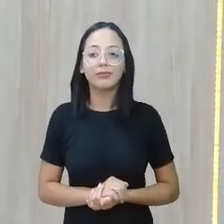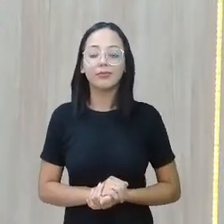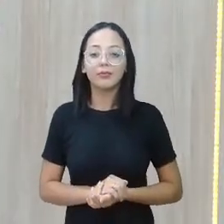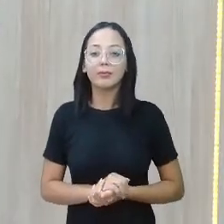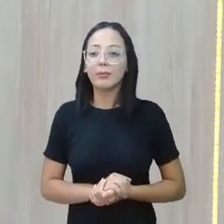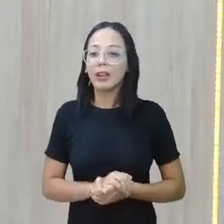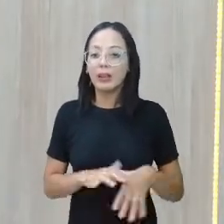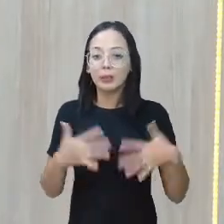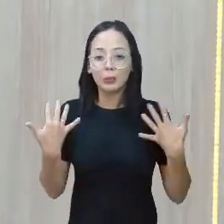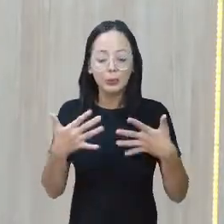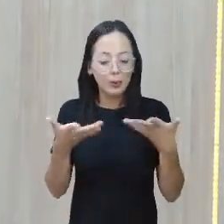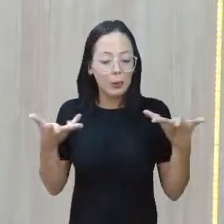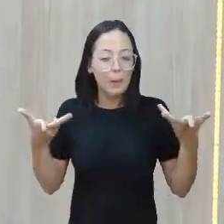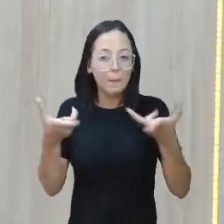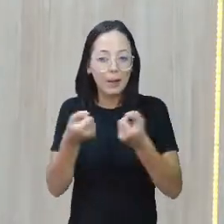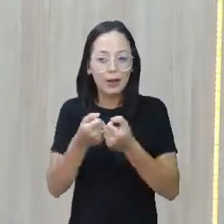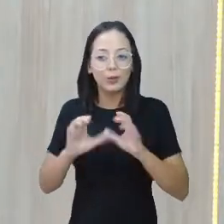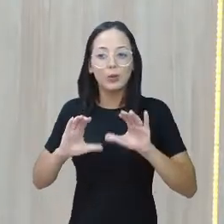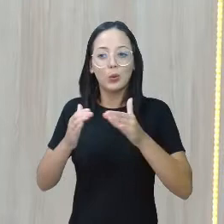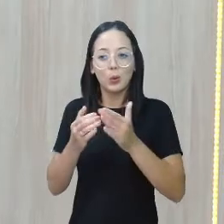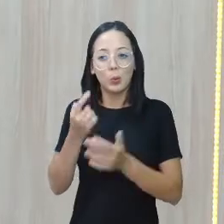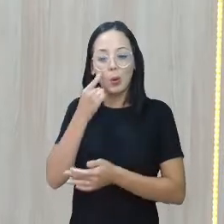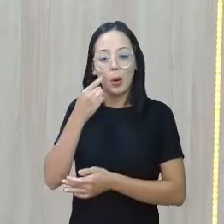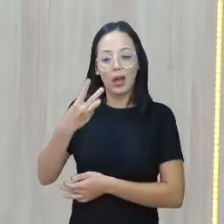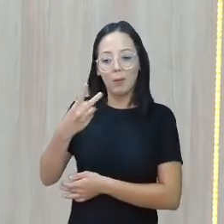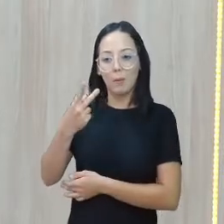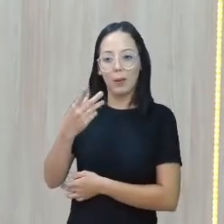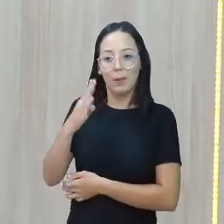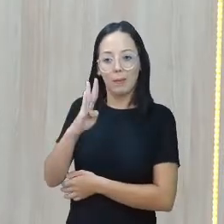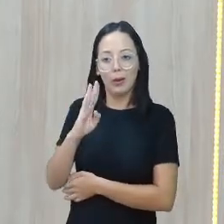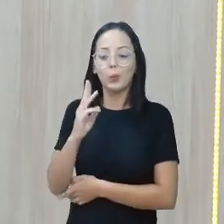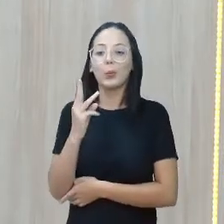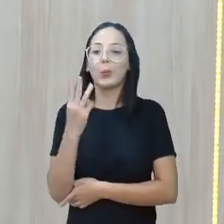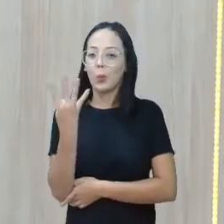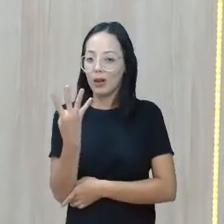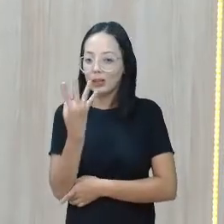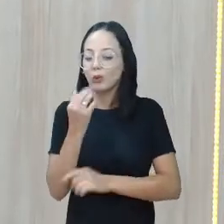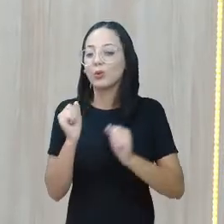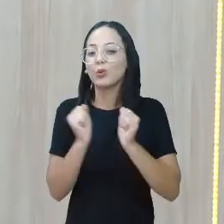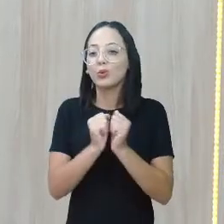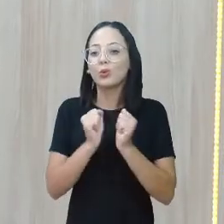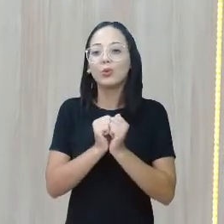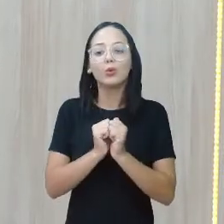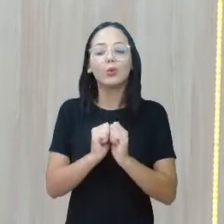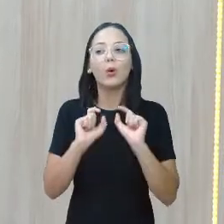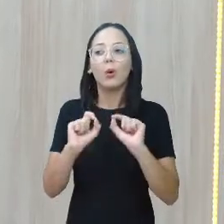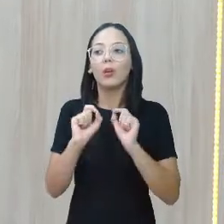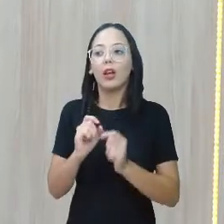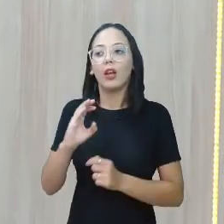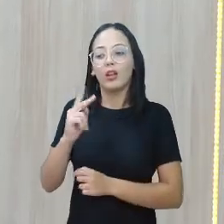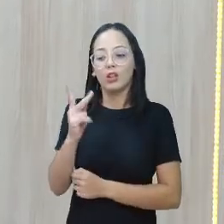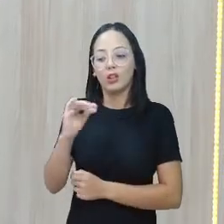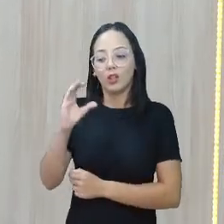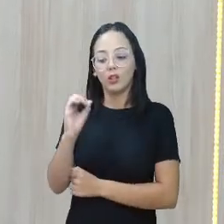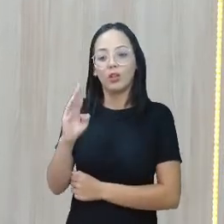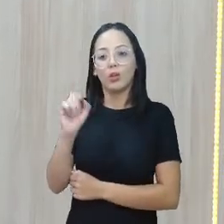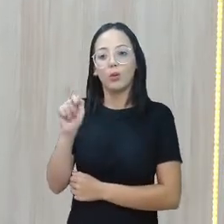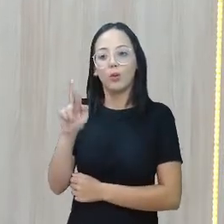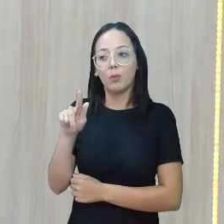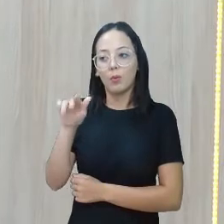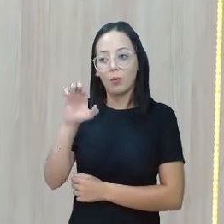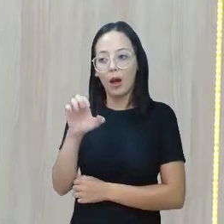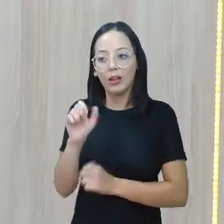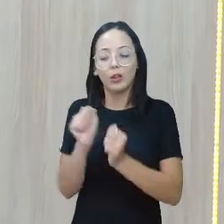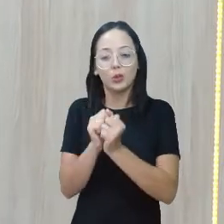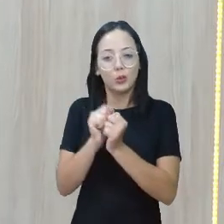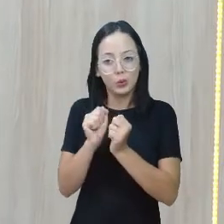Gente, maravilhoso. MPB4, não é? Junto com Chico Buarque, de